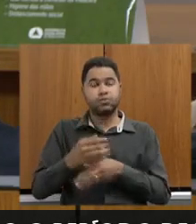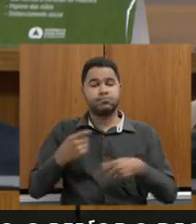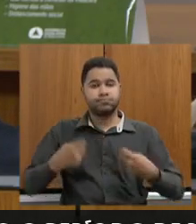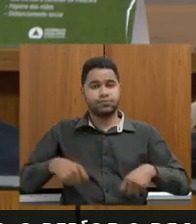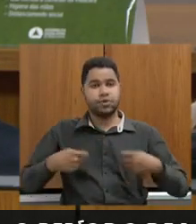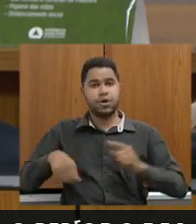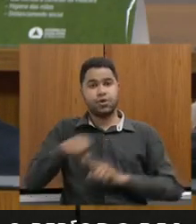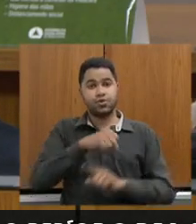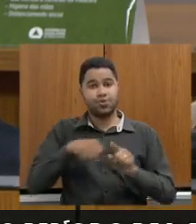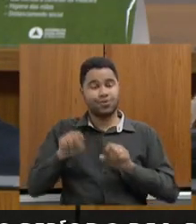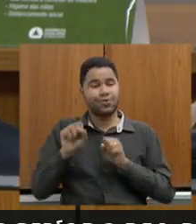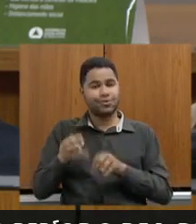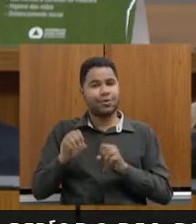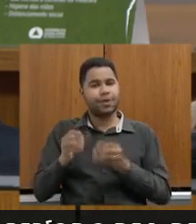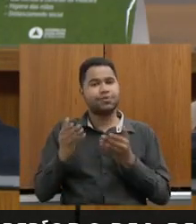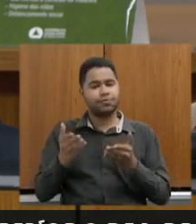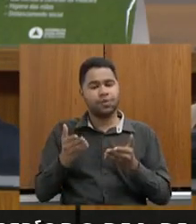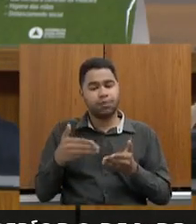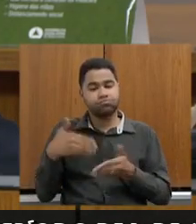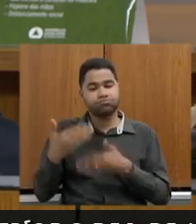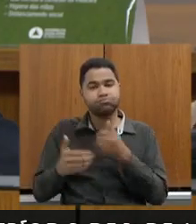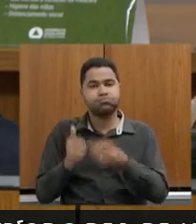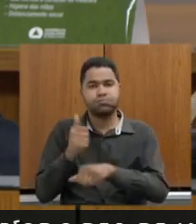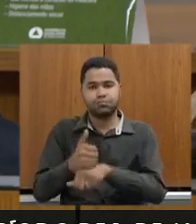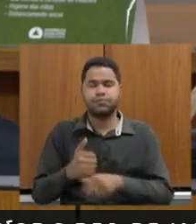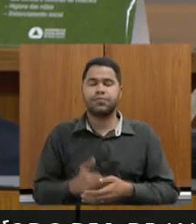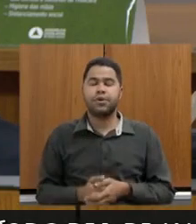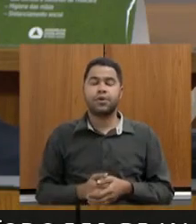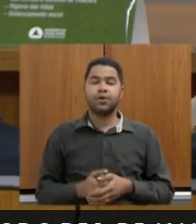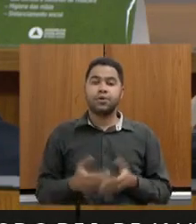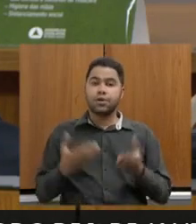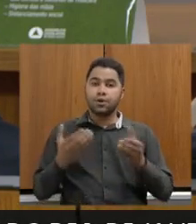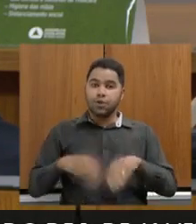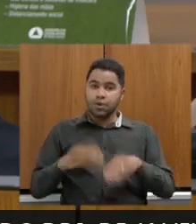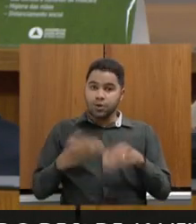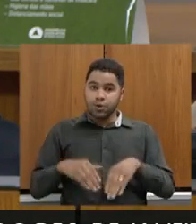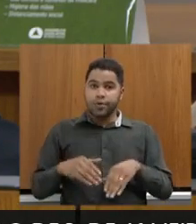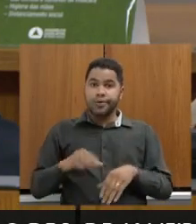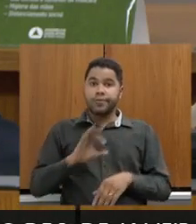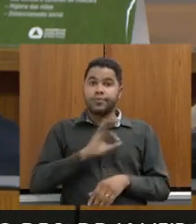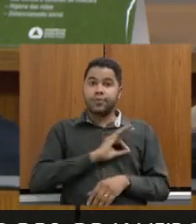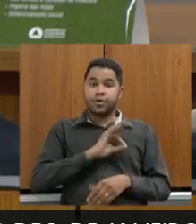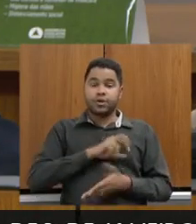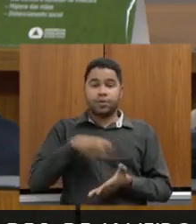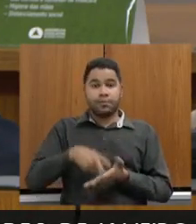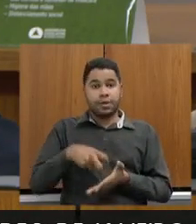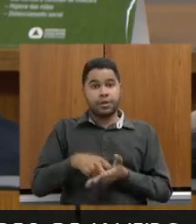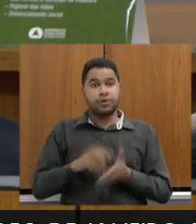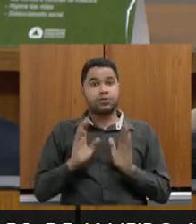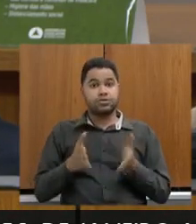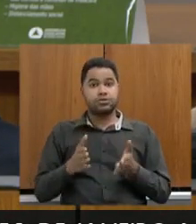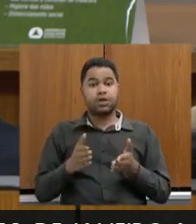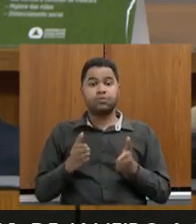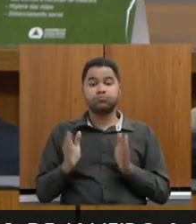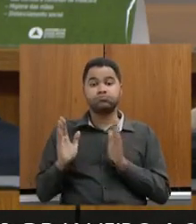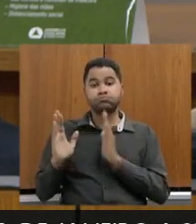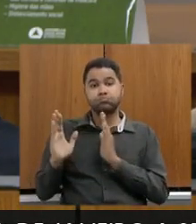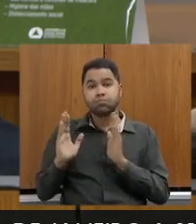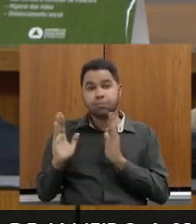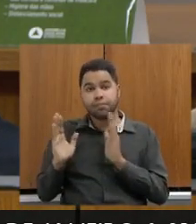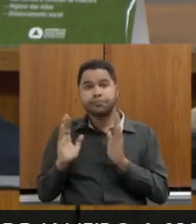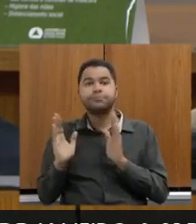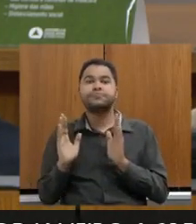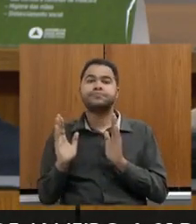necessidade socioeducativo basicamente a vai tá sendo surpresa é o concurso dos policiais penais nós já e na etapa